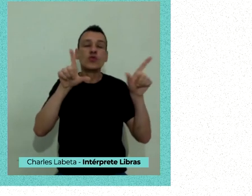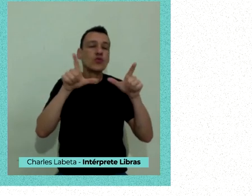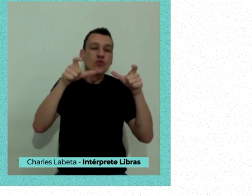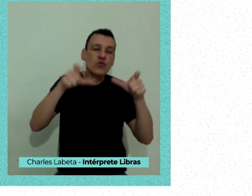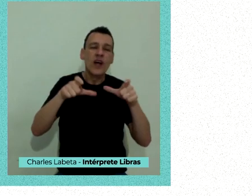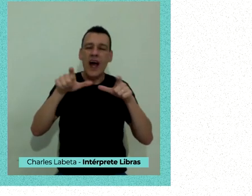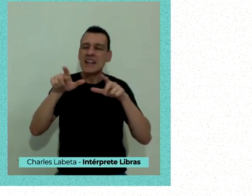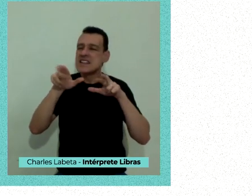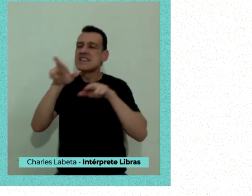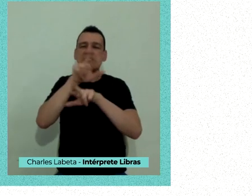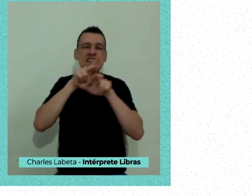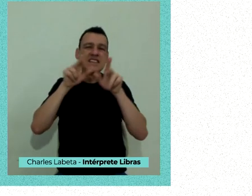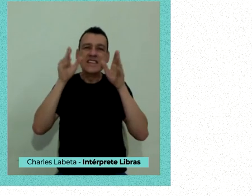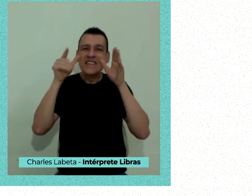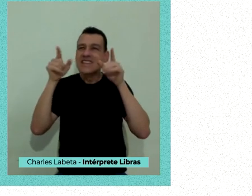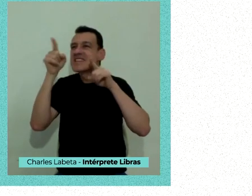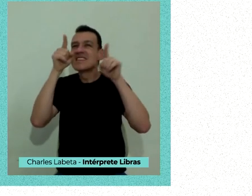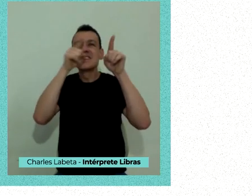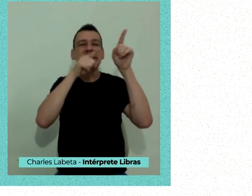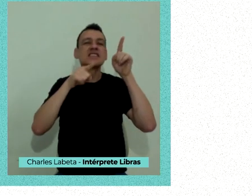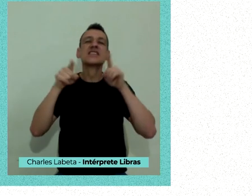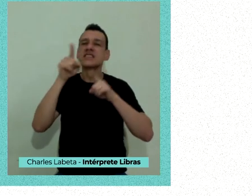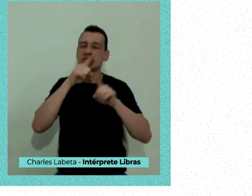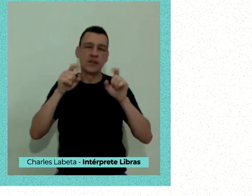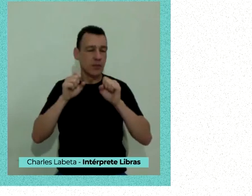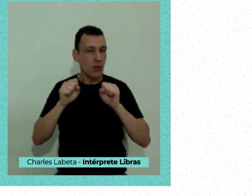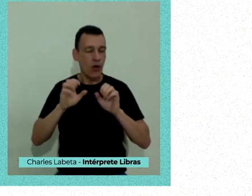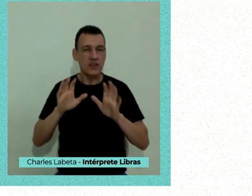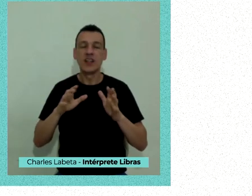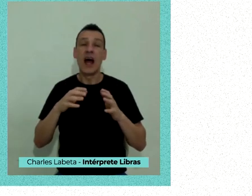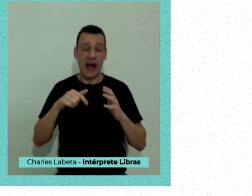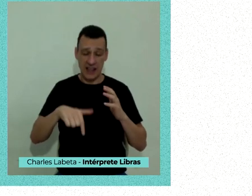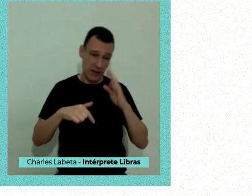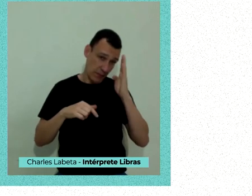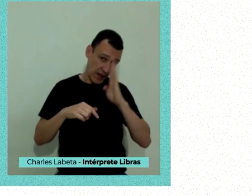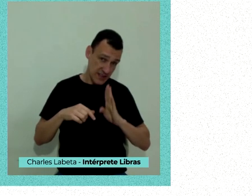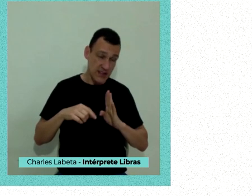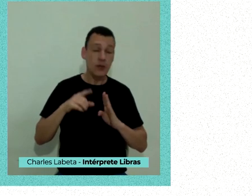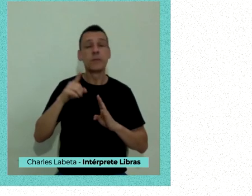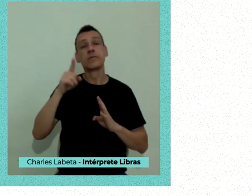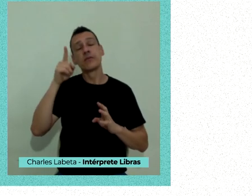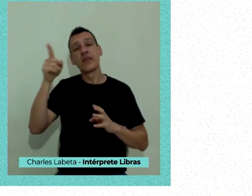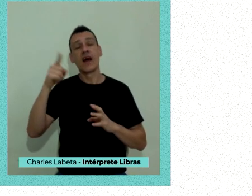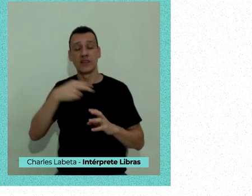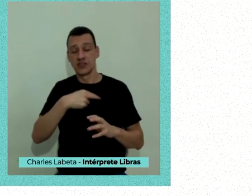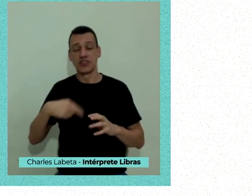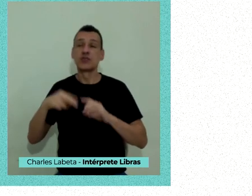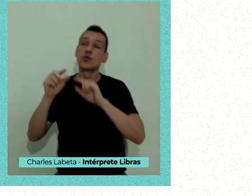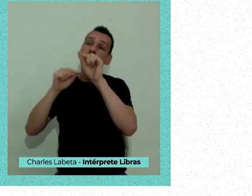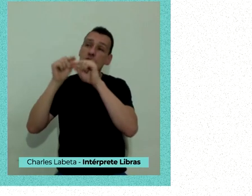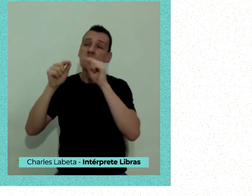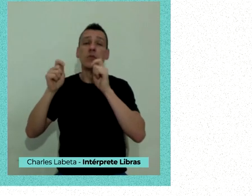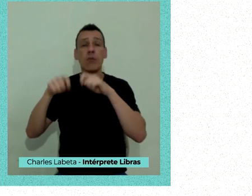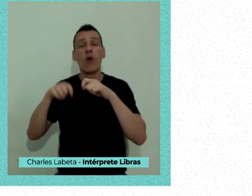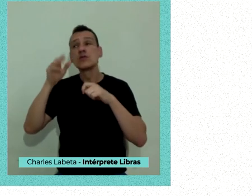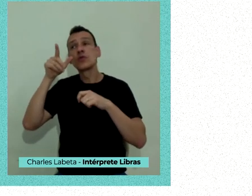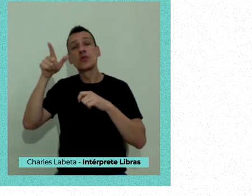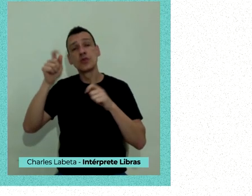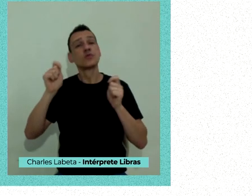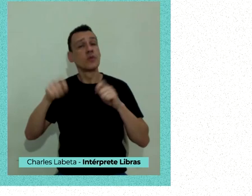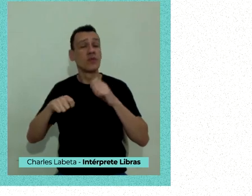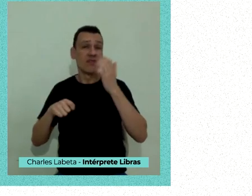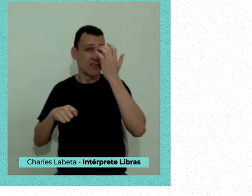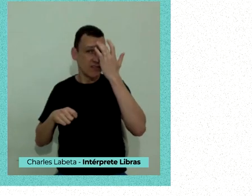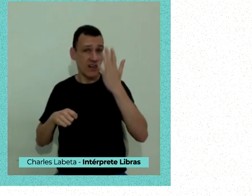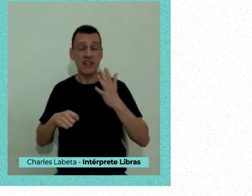Elas têm curiosidade de saber sobre mais coisas, elas têm possibilidade de buscar, de entender. Entretanto, eu fico